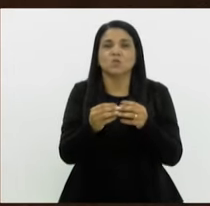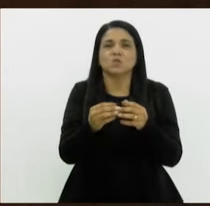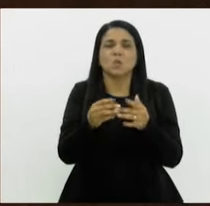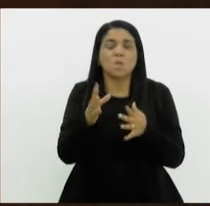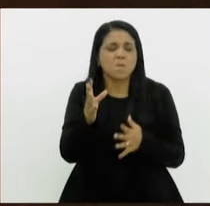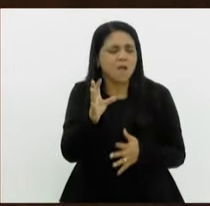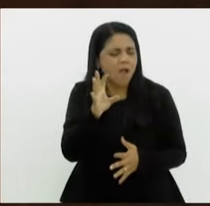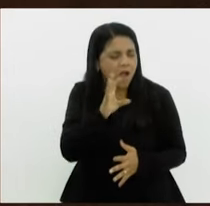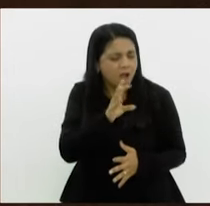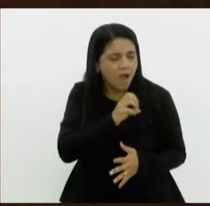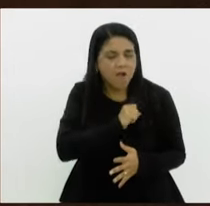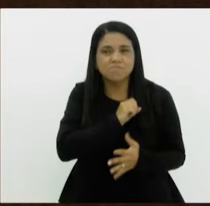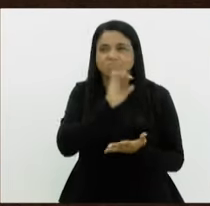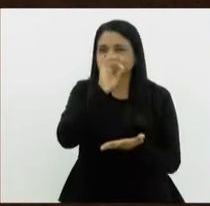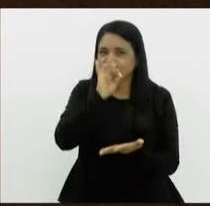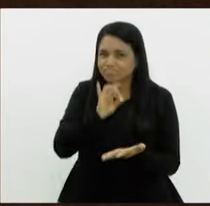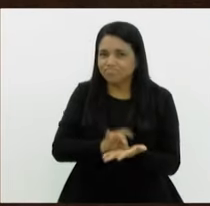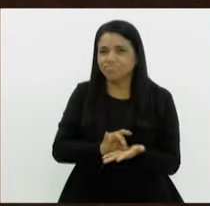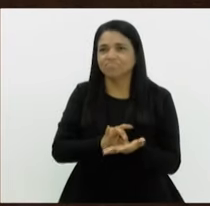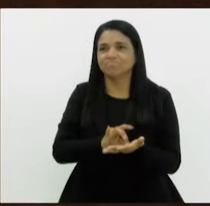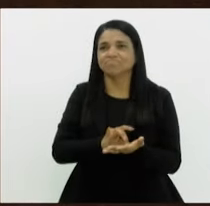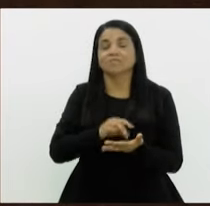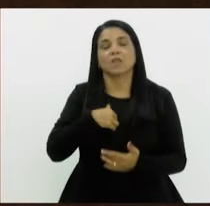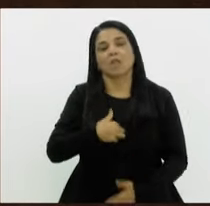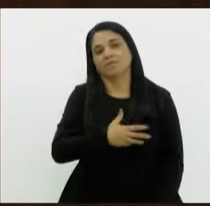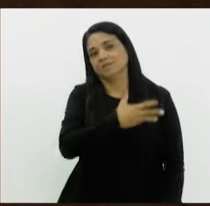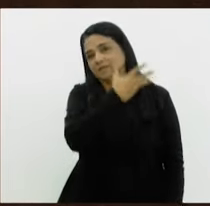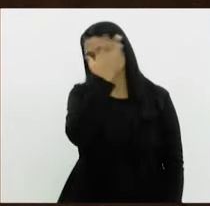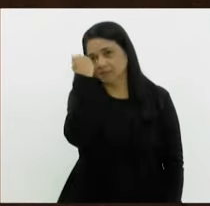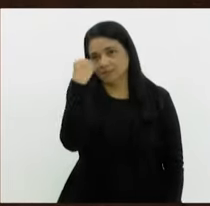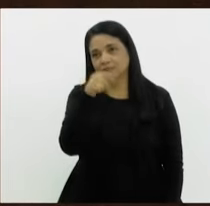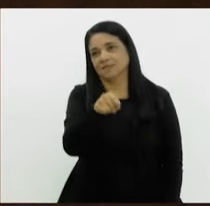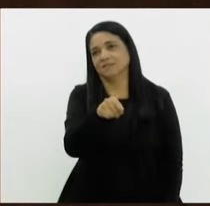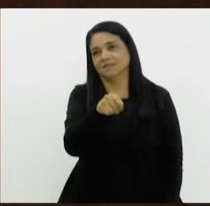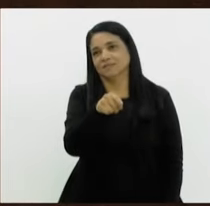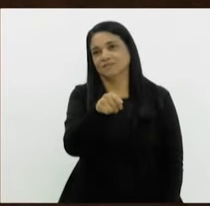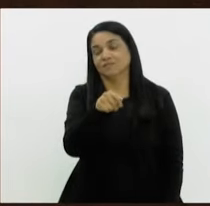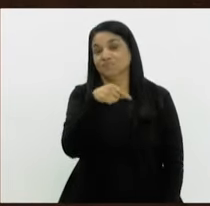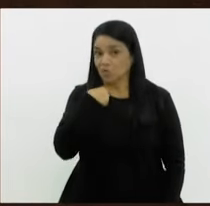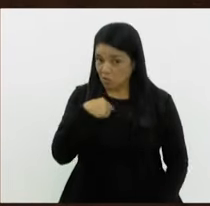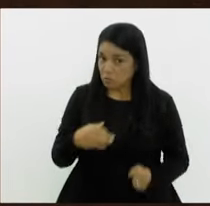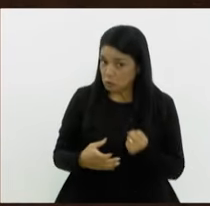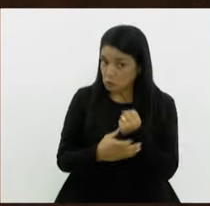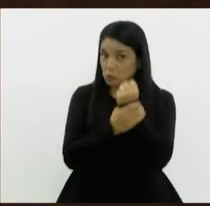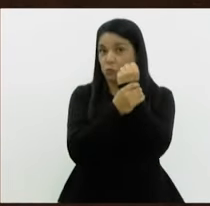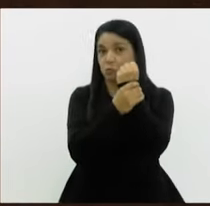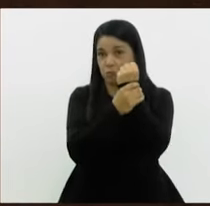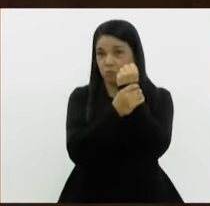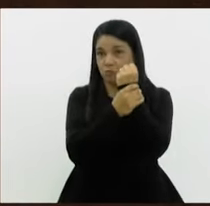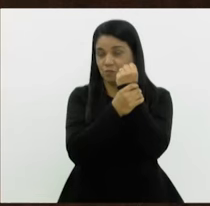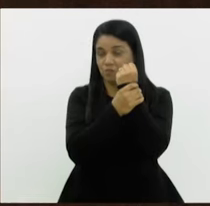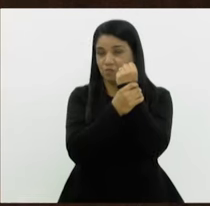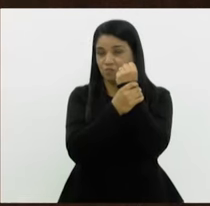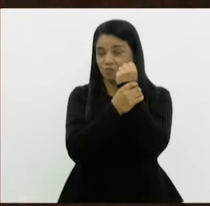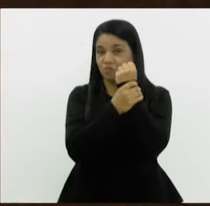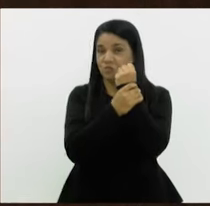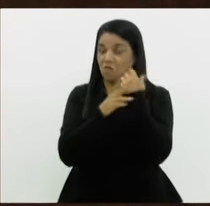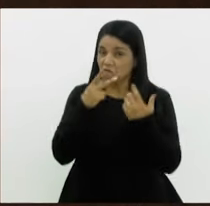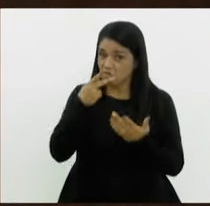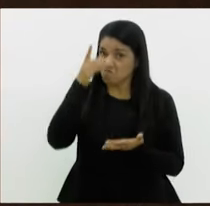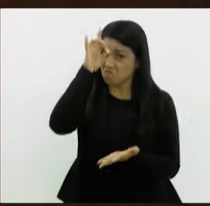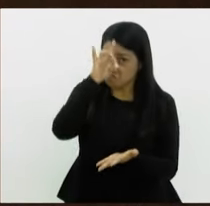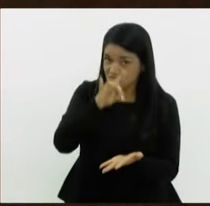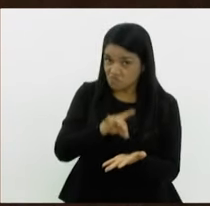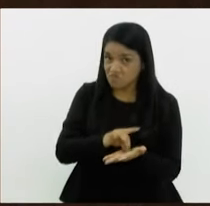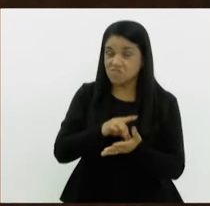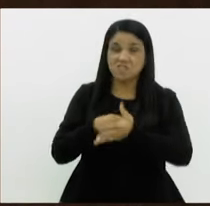e exalço, que hei de esquecer-te. Vê-me, estou seguro no que afirmo de que hei de